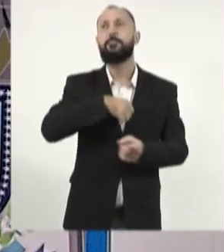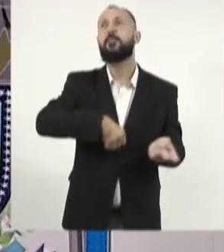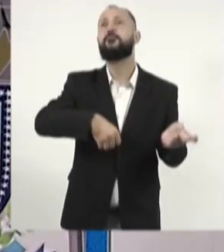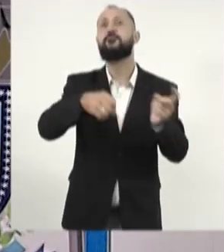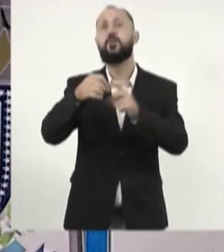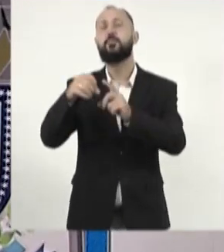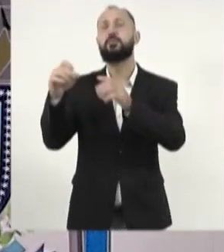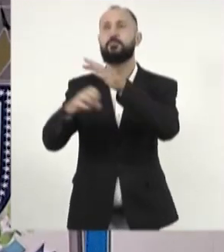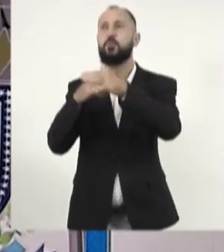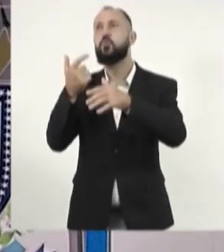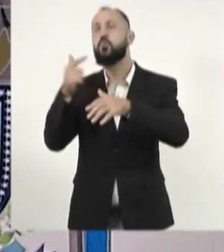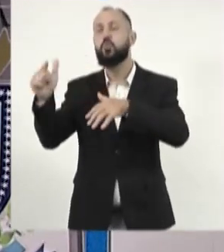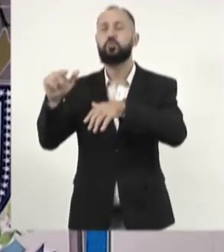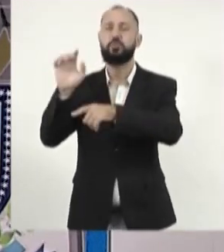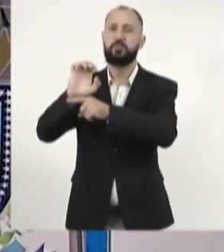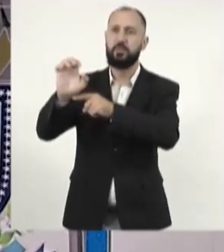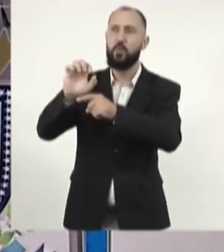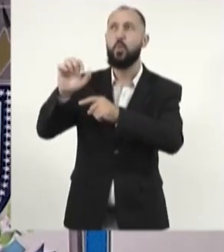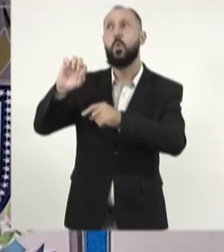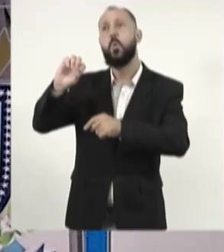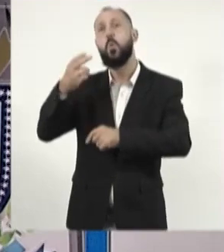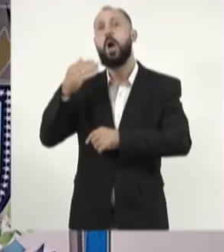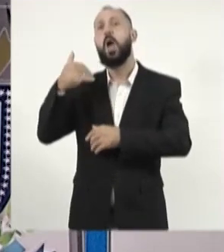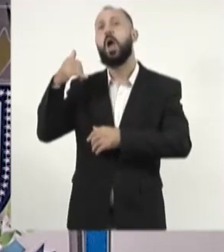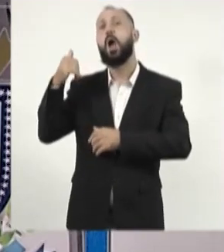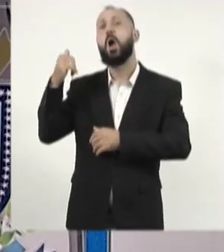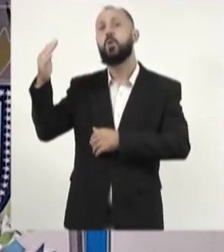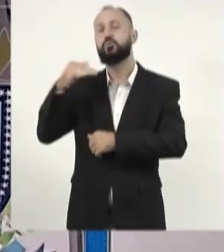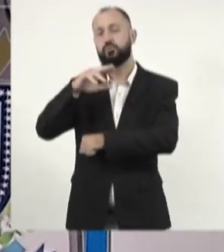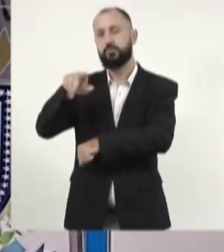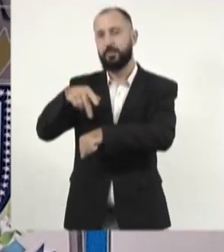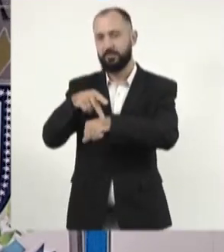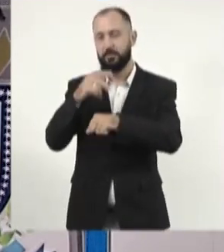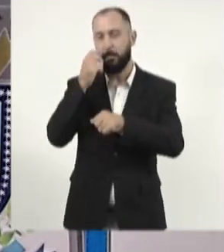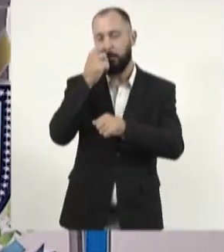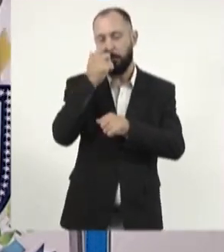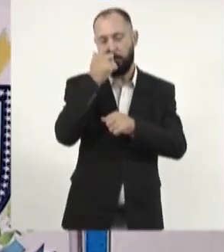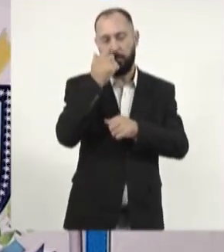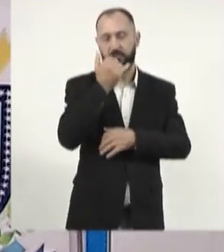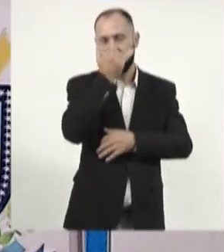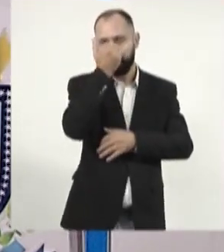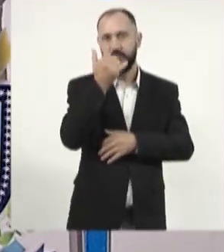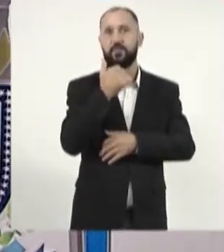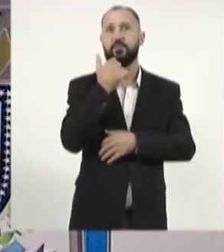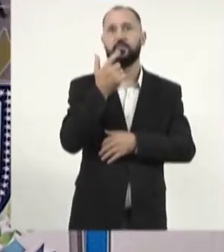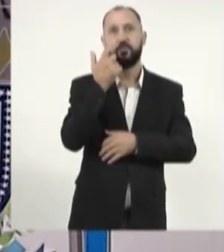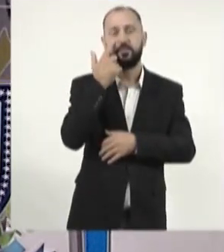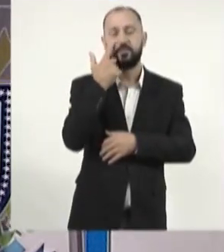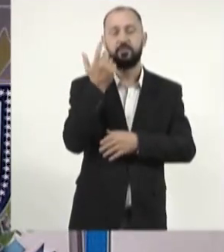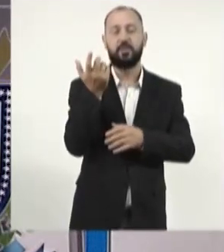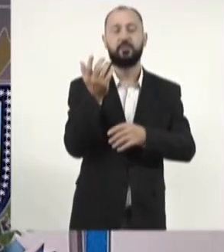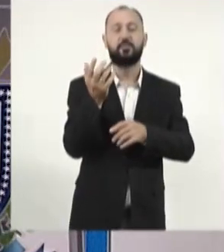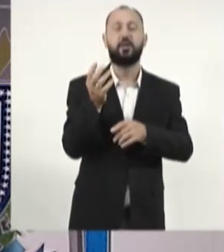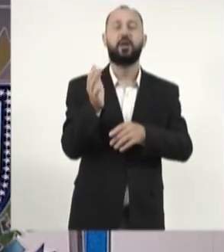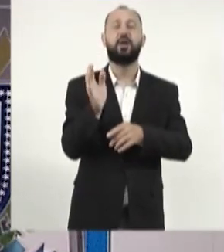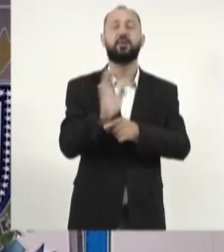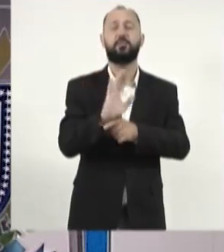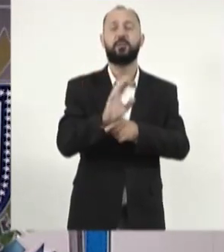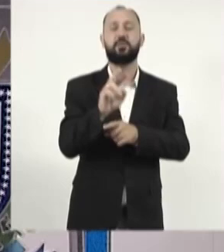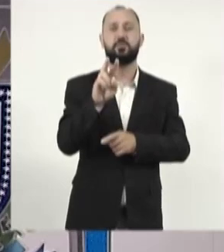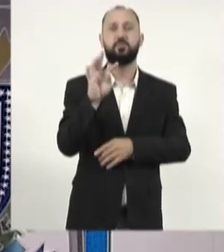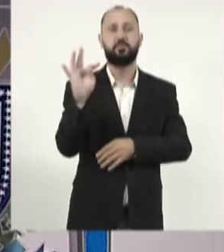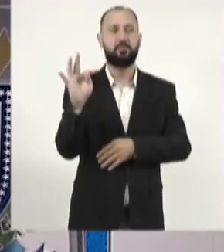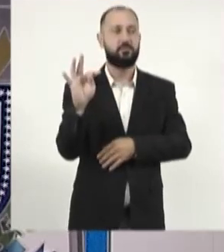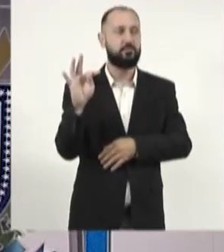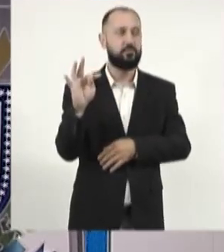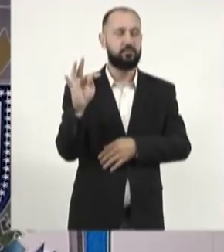dessas empresas em outros estados ou até mesmo em outros países. Bom, infelizmente a gente não vai conseguir rever essa fala do deputado